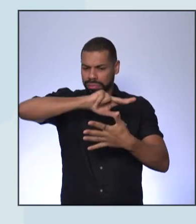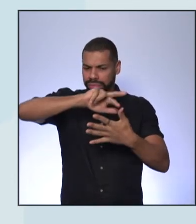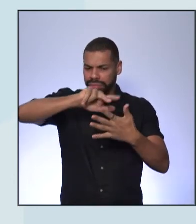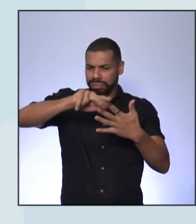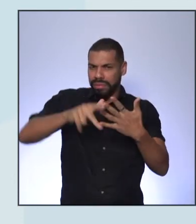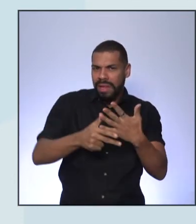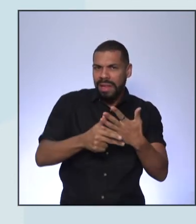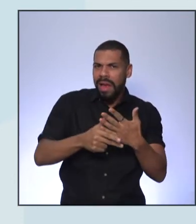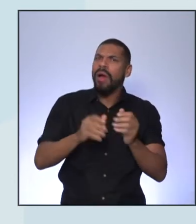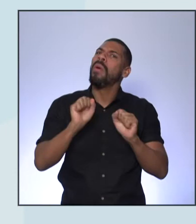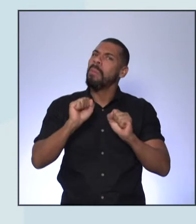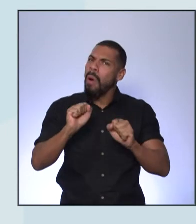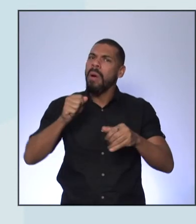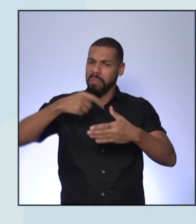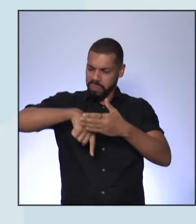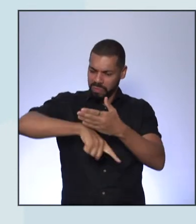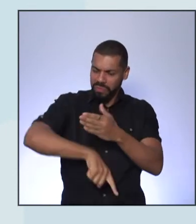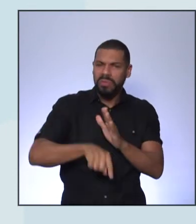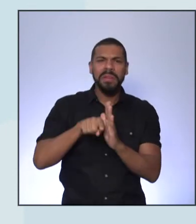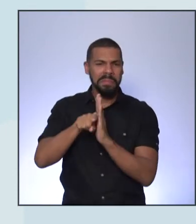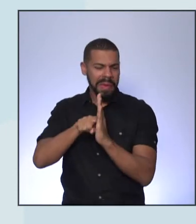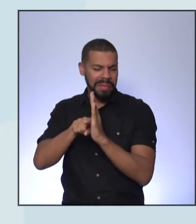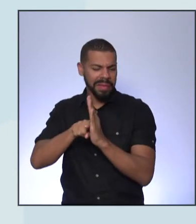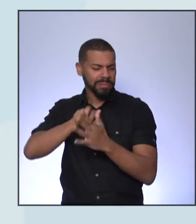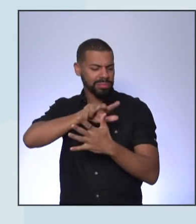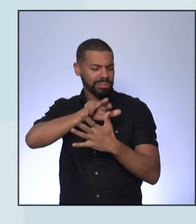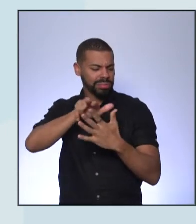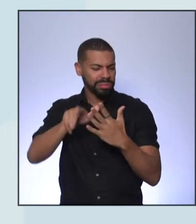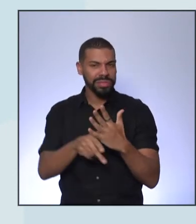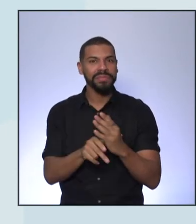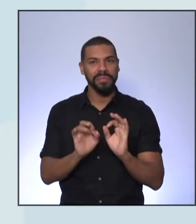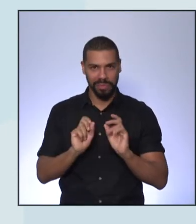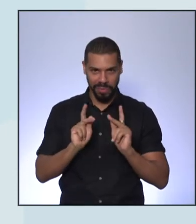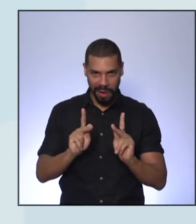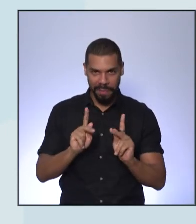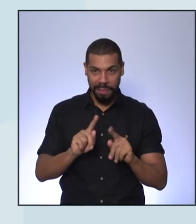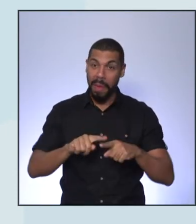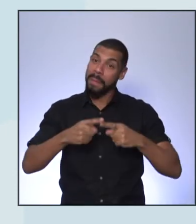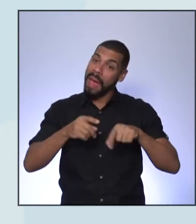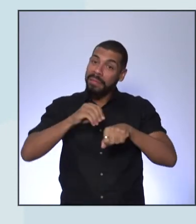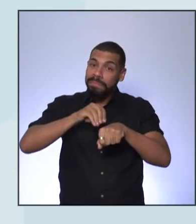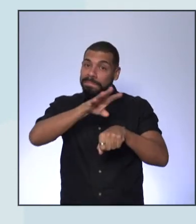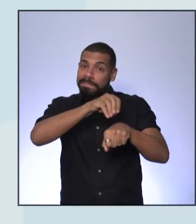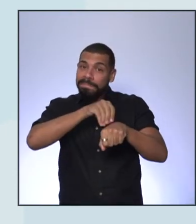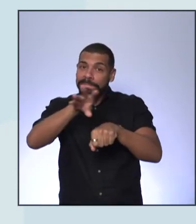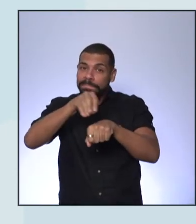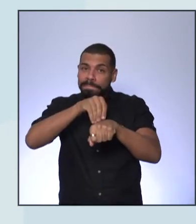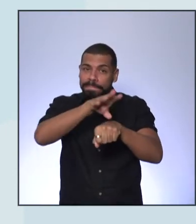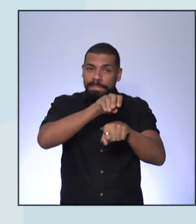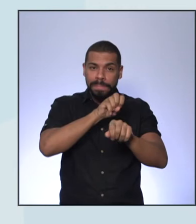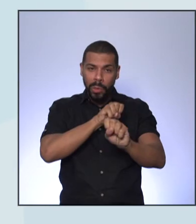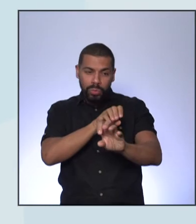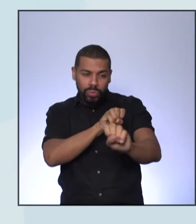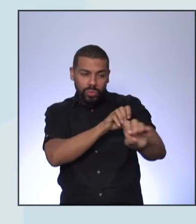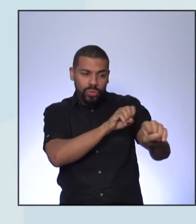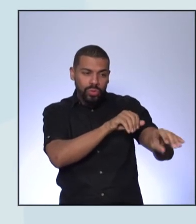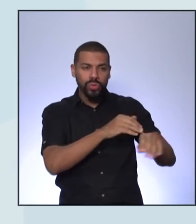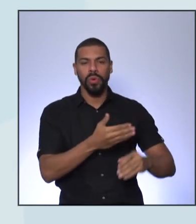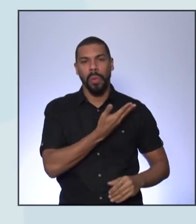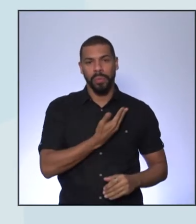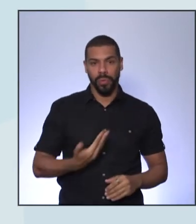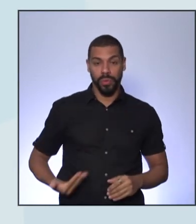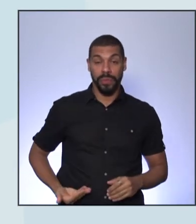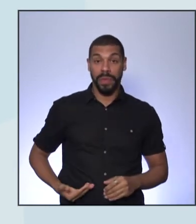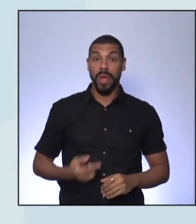quiserem aprofundar, vocês podem fazer uma busca maior. Mas a gente traz aqui os exemplos de educação pública. E o